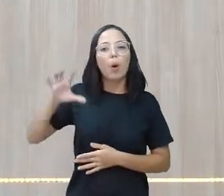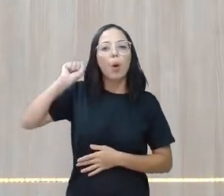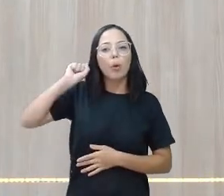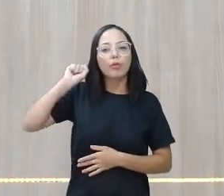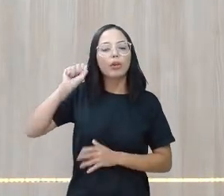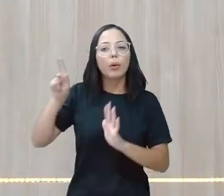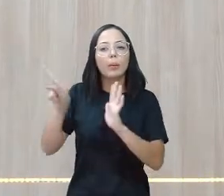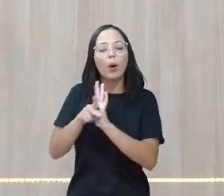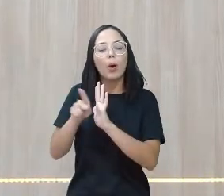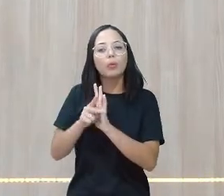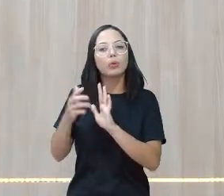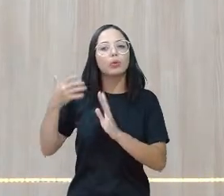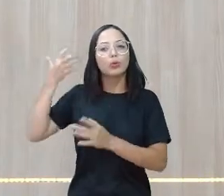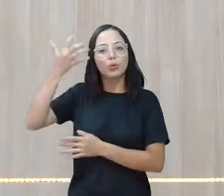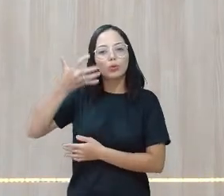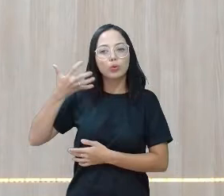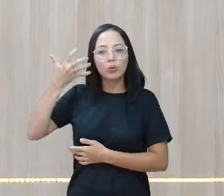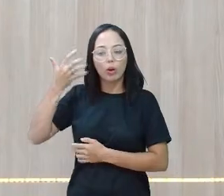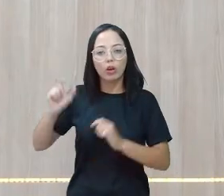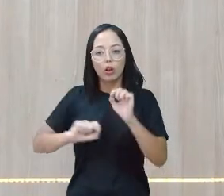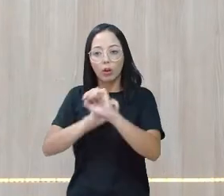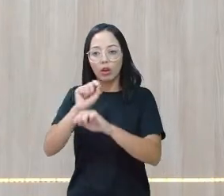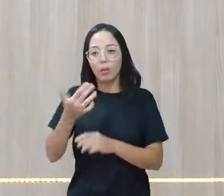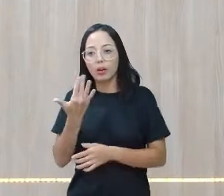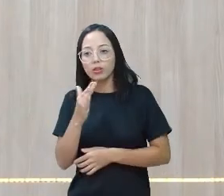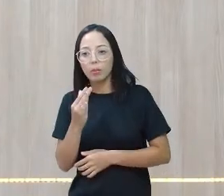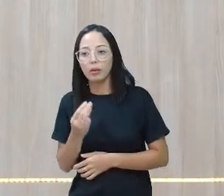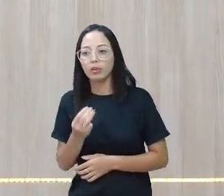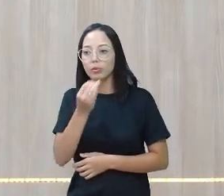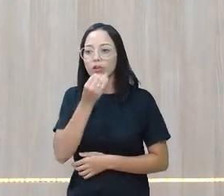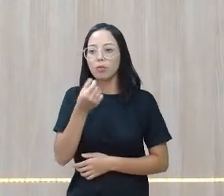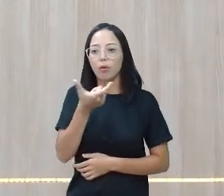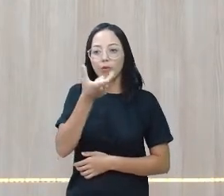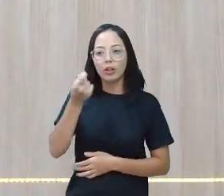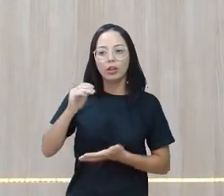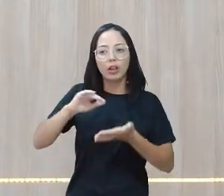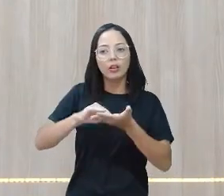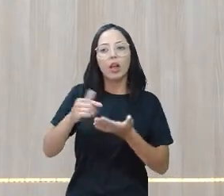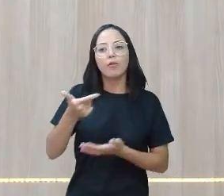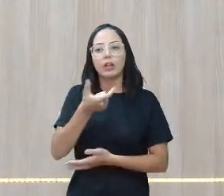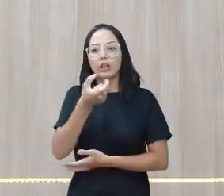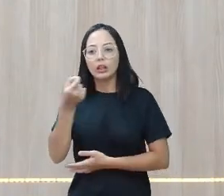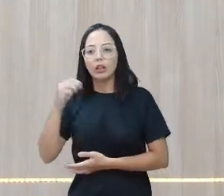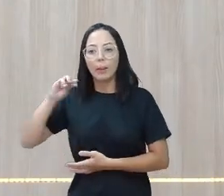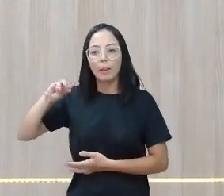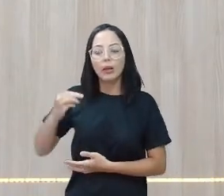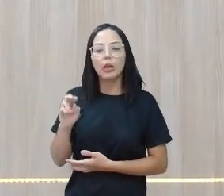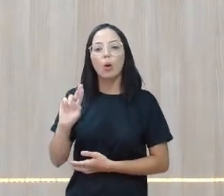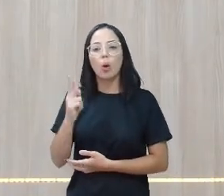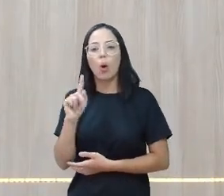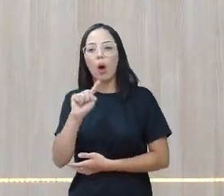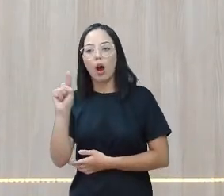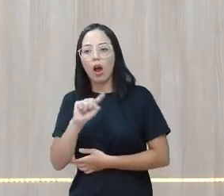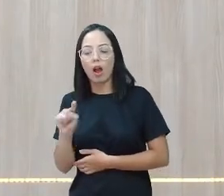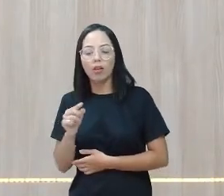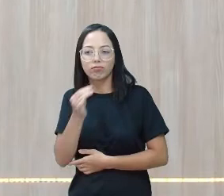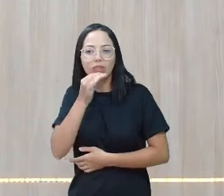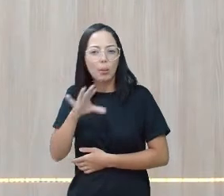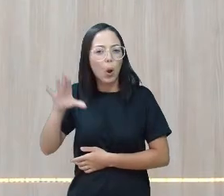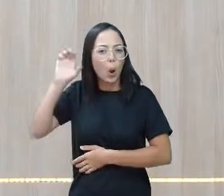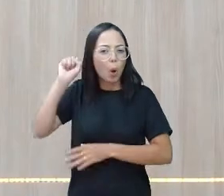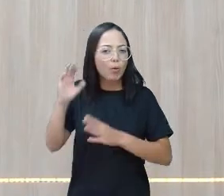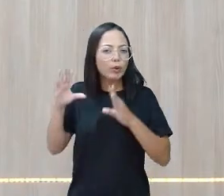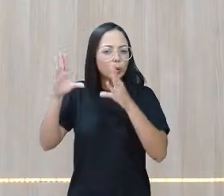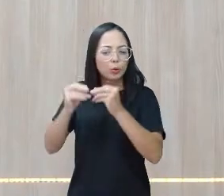determinada frequência sonora, que vai entre 20 e 20 mil hertz. Então, a gente não ouve tudo,